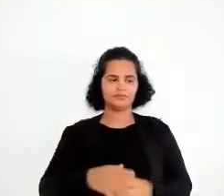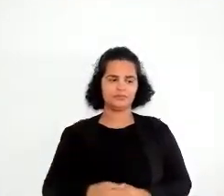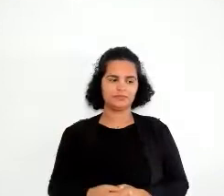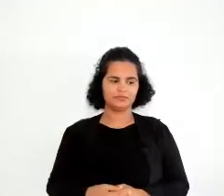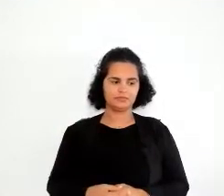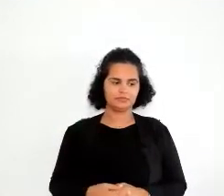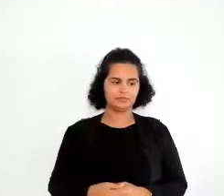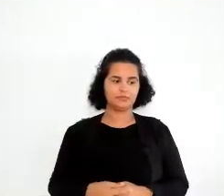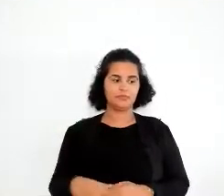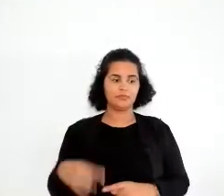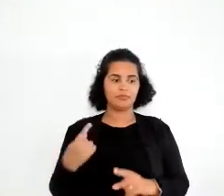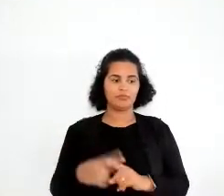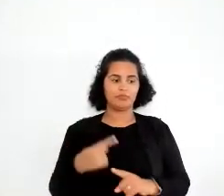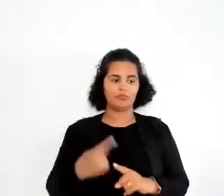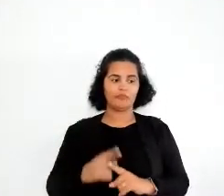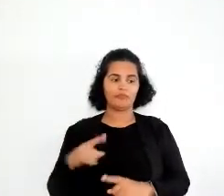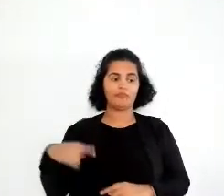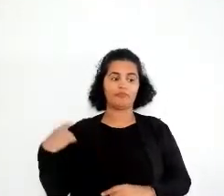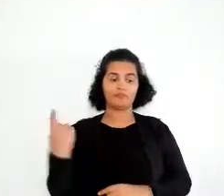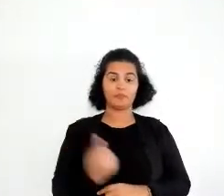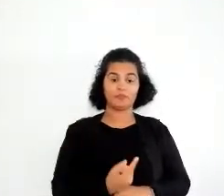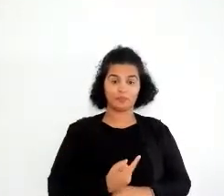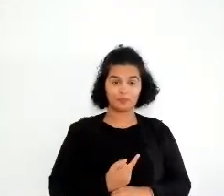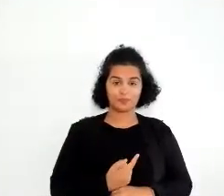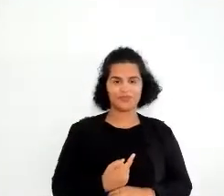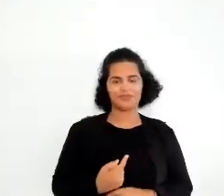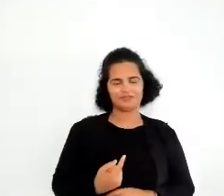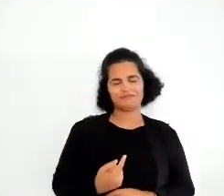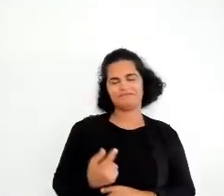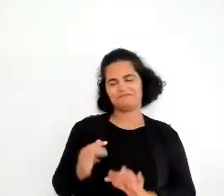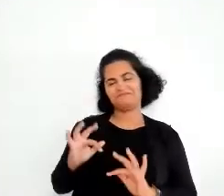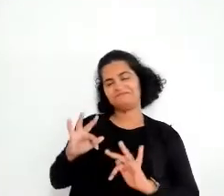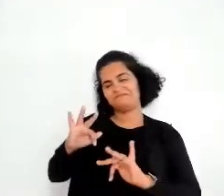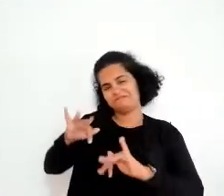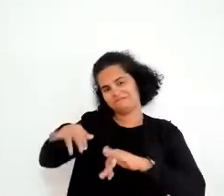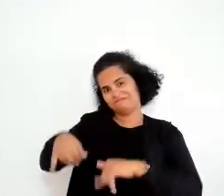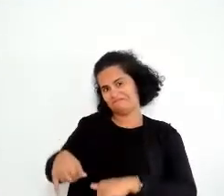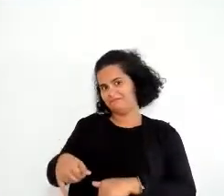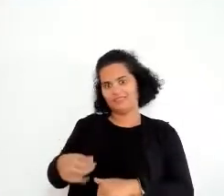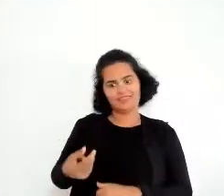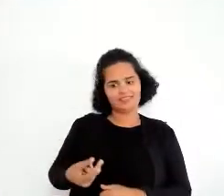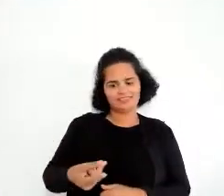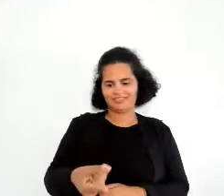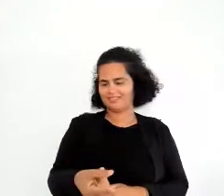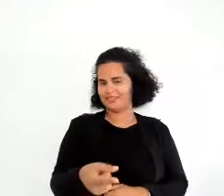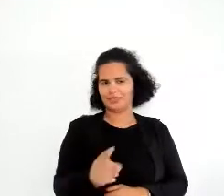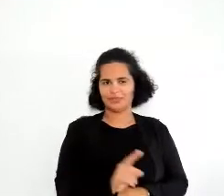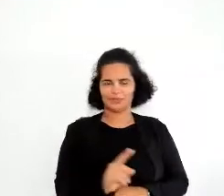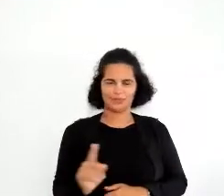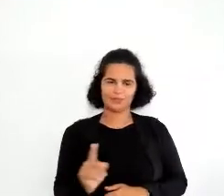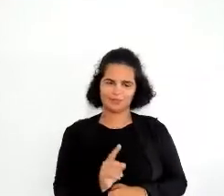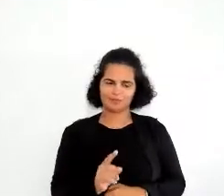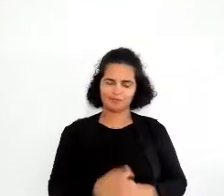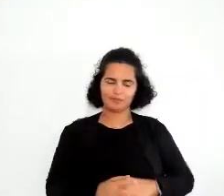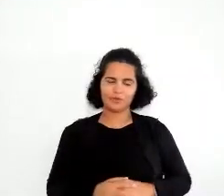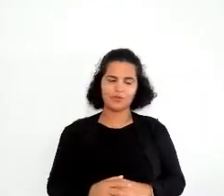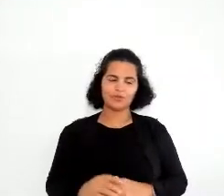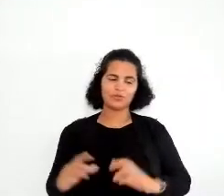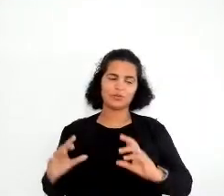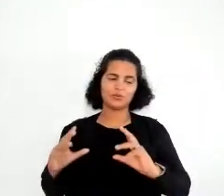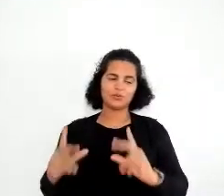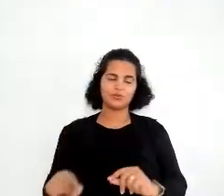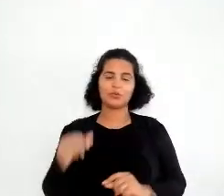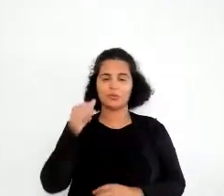Afinal, somos finitos, assim como o foram todas as mulheres